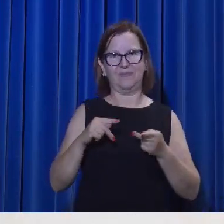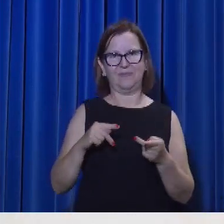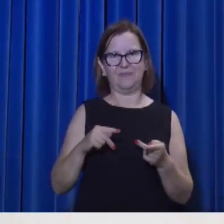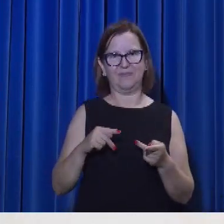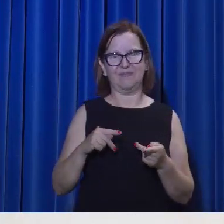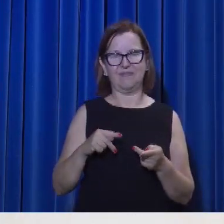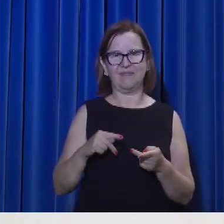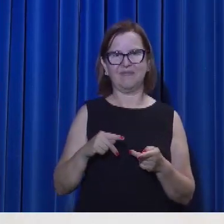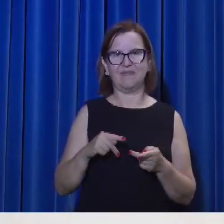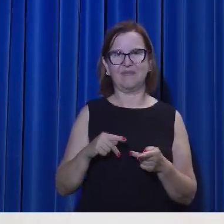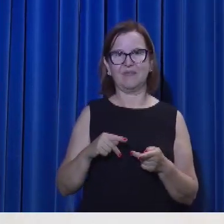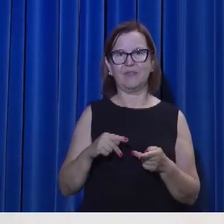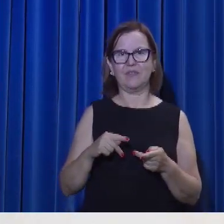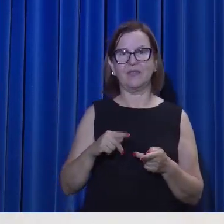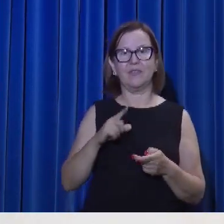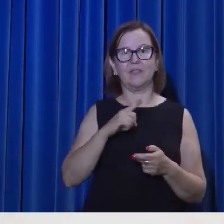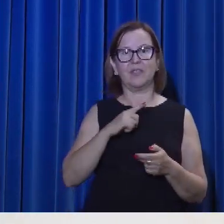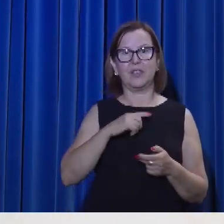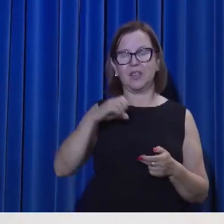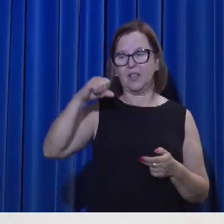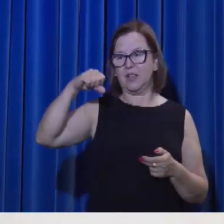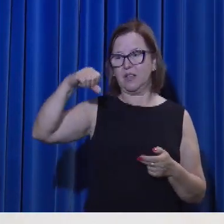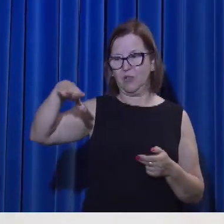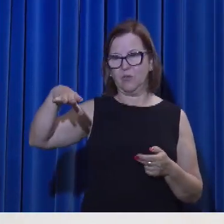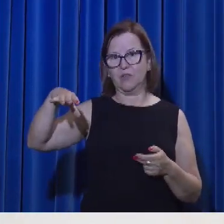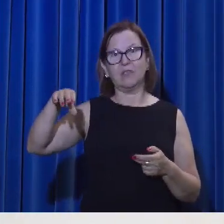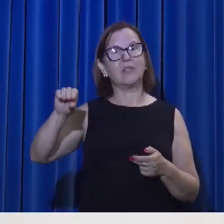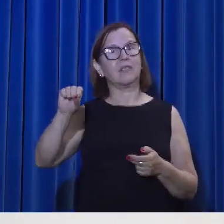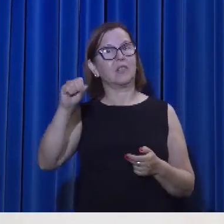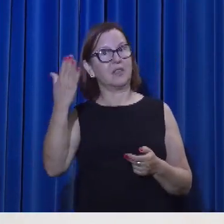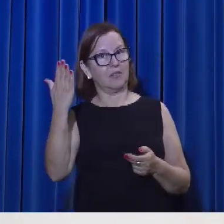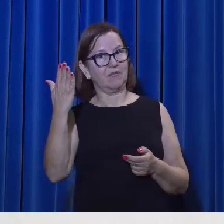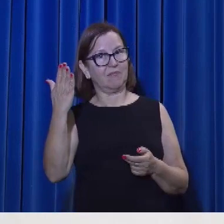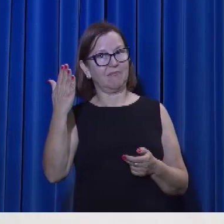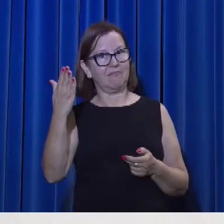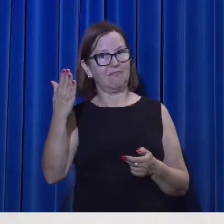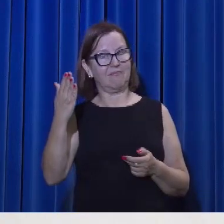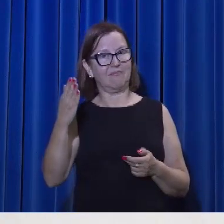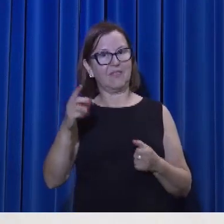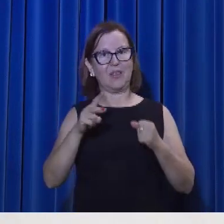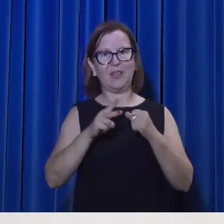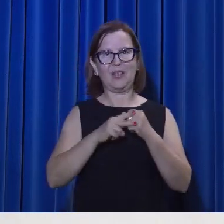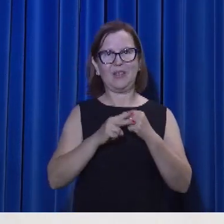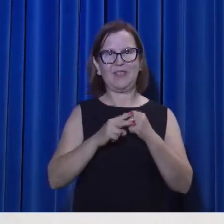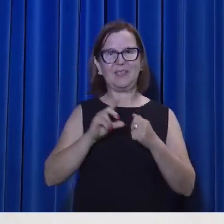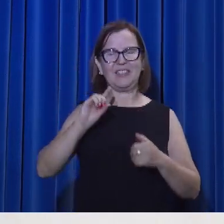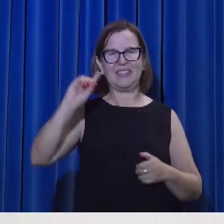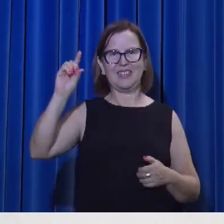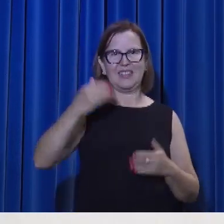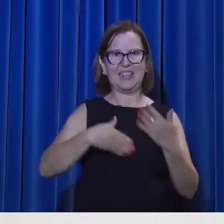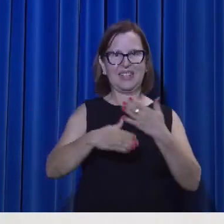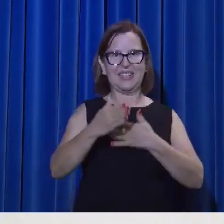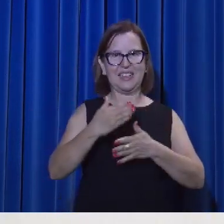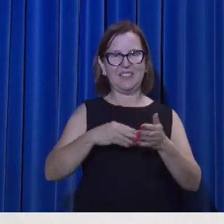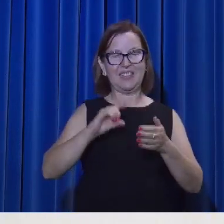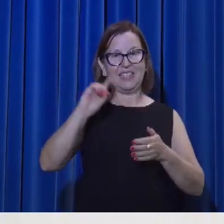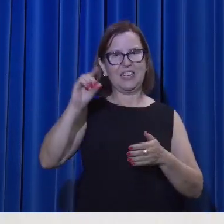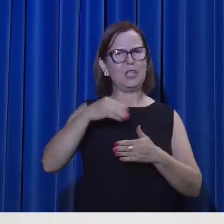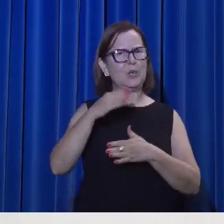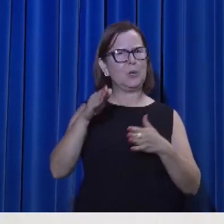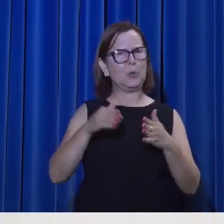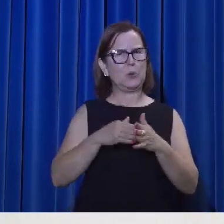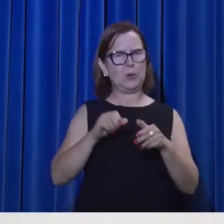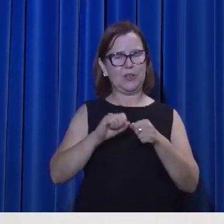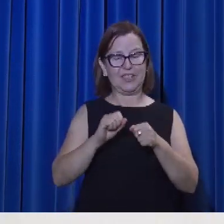verbalizou Deus, haja luz e houve luz. Esse Verbo de Deus, por meio do qual todas as coisas foram criadas, é